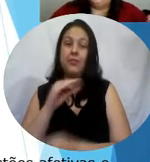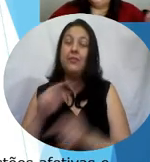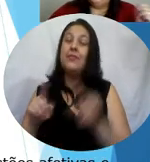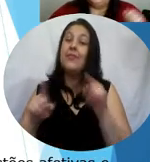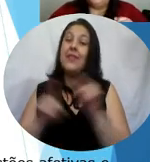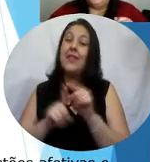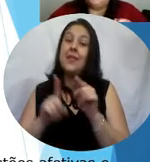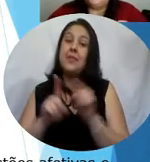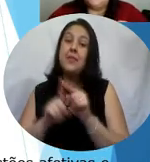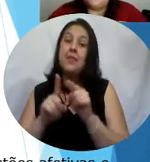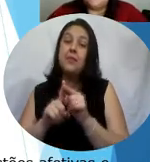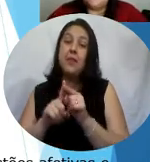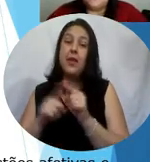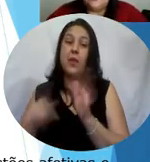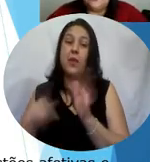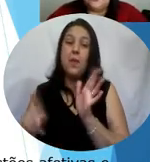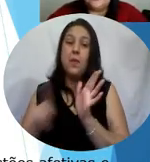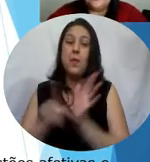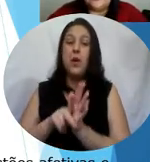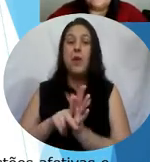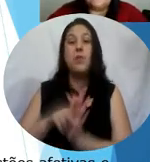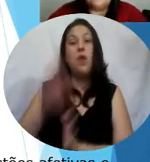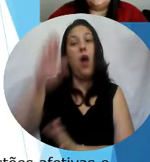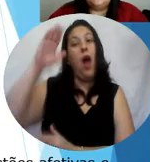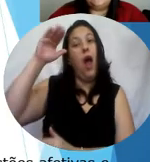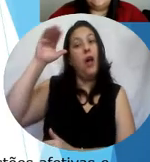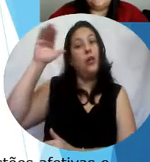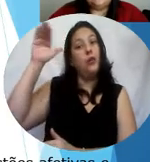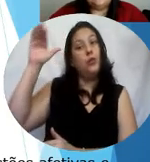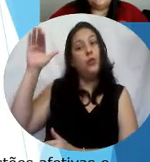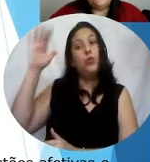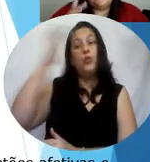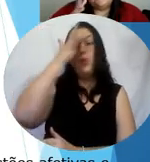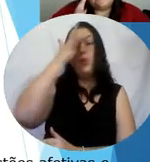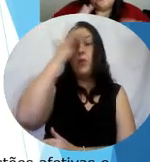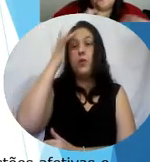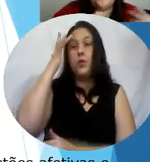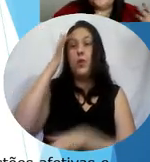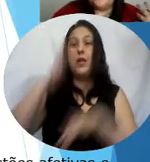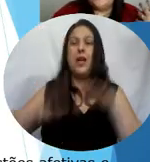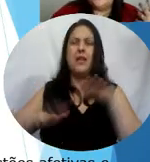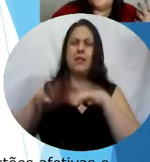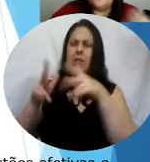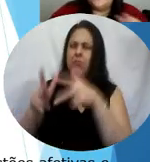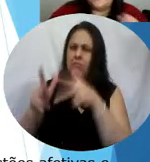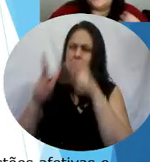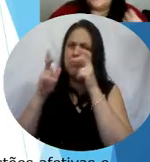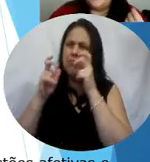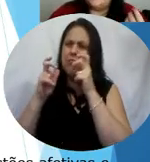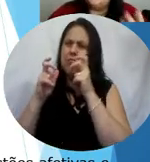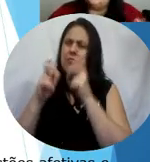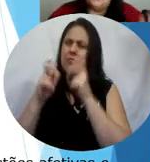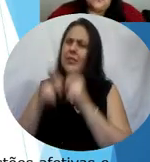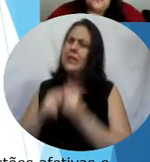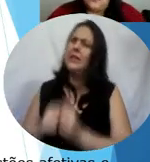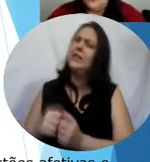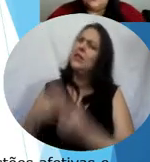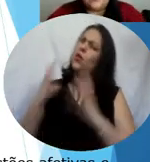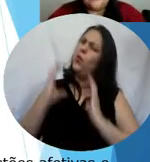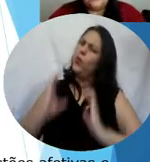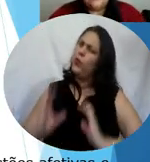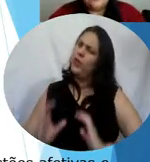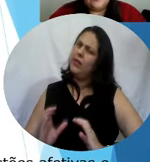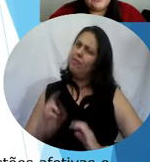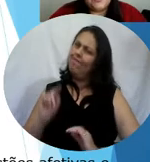E sinais de alerta para os adultos, né? Às vezes a gente percebe um comportamento não tão